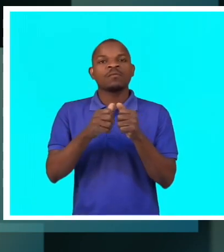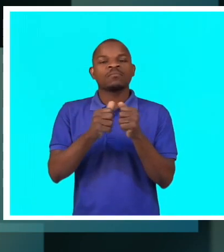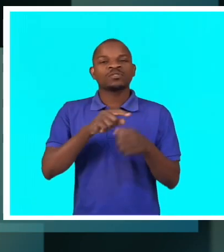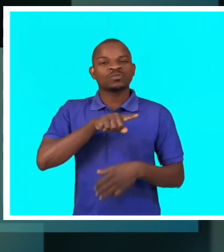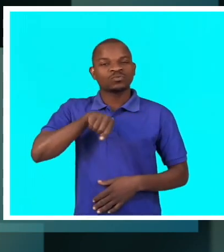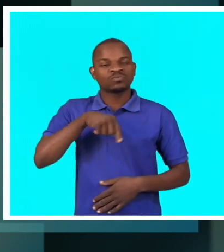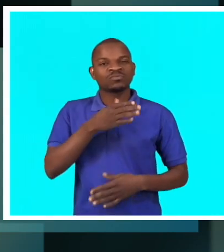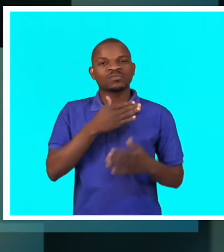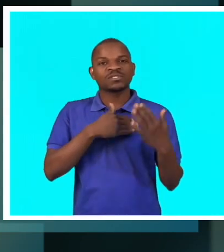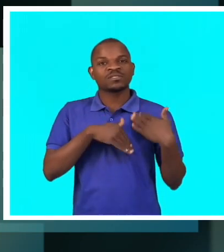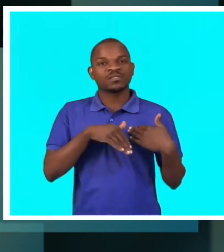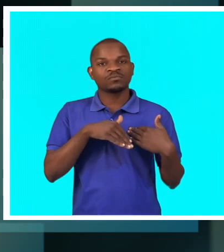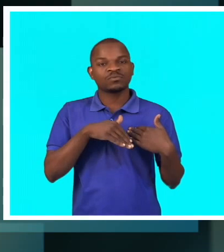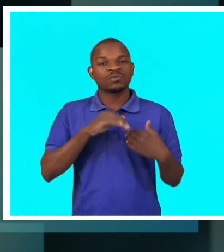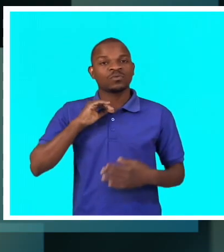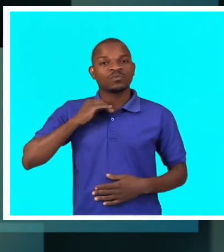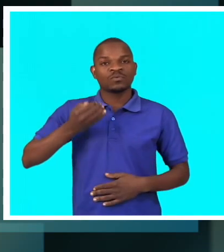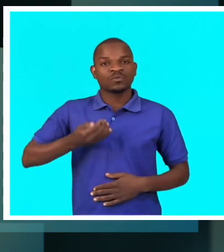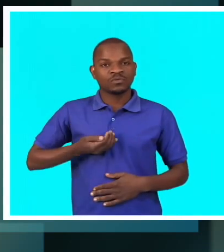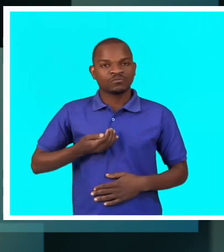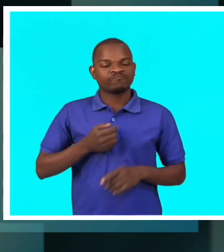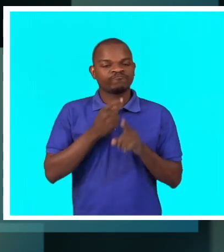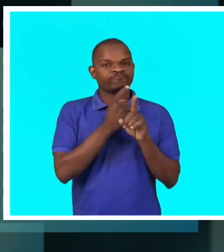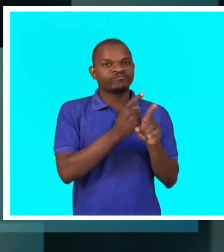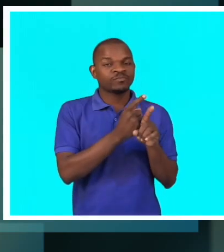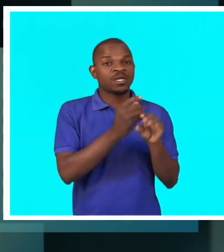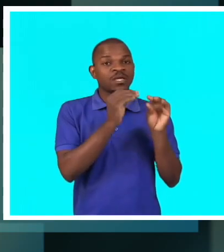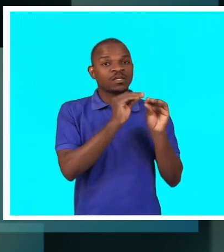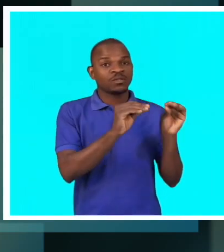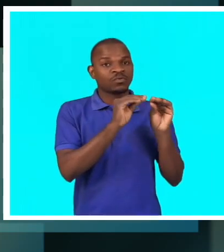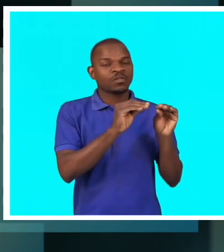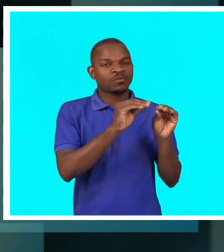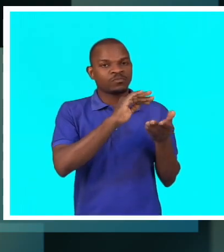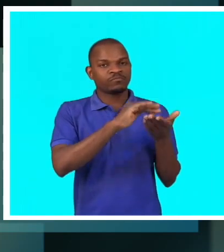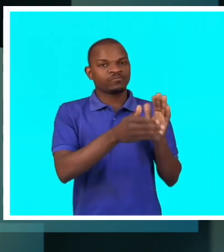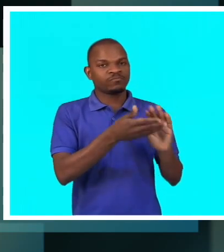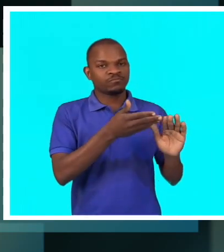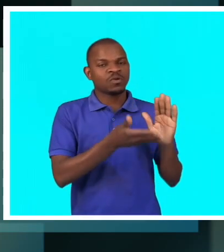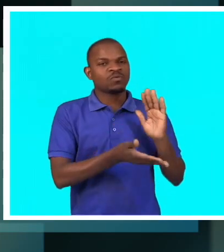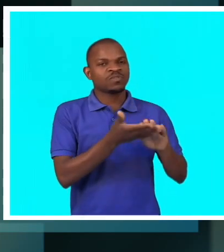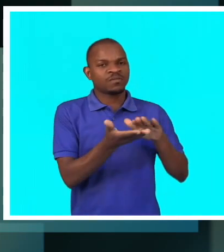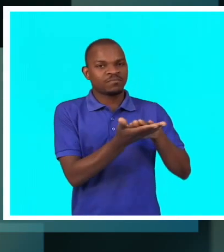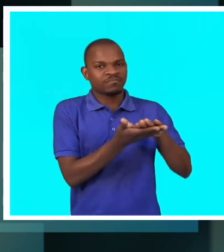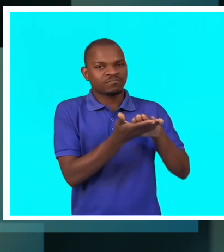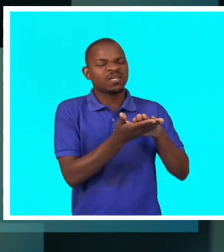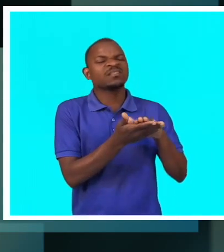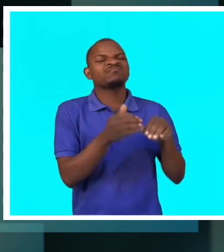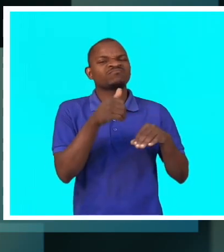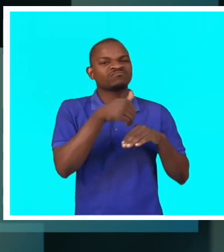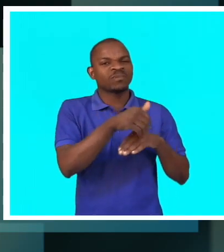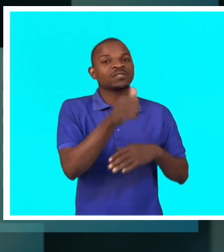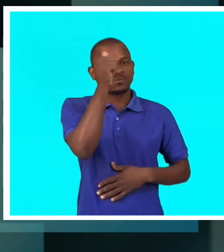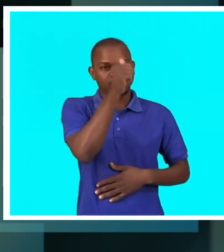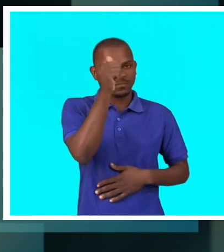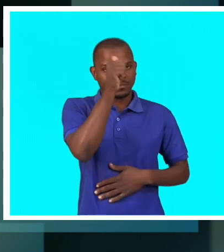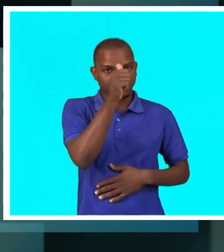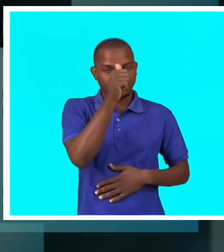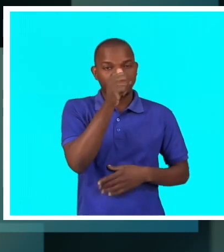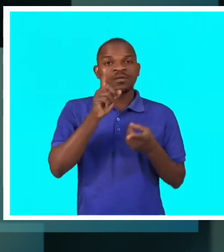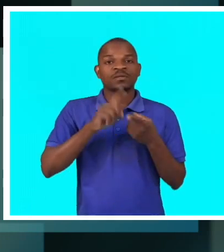Tanto nós queremos que a mulher esteja na educação como professora a partir do ensino primário até o ensino